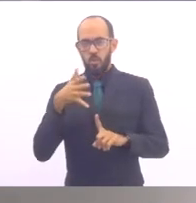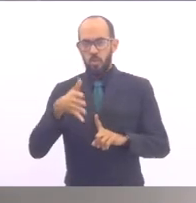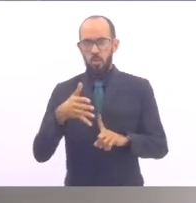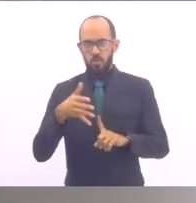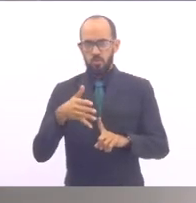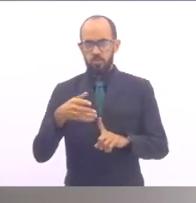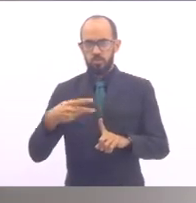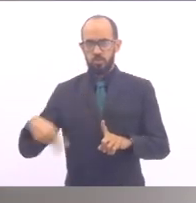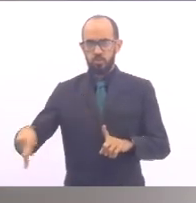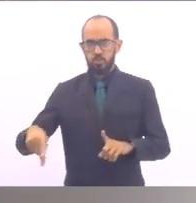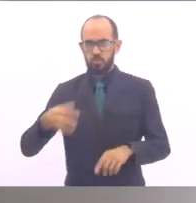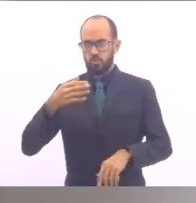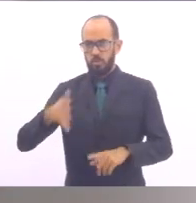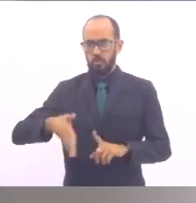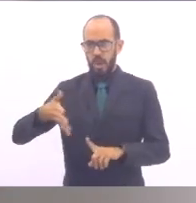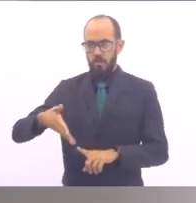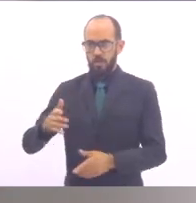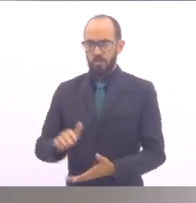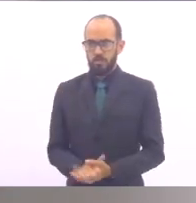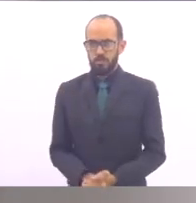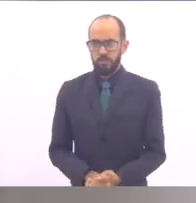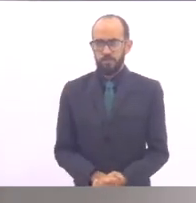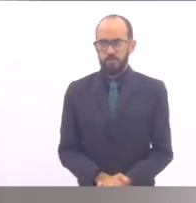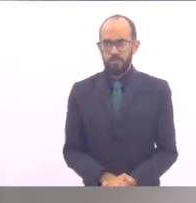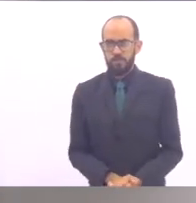sua. Está rouca de tanto ouvir.